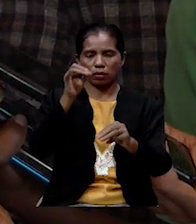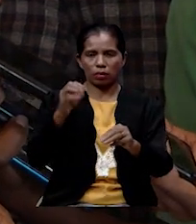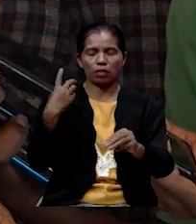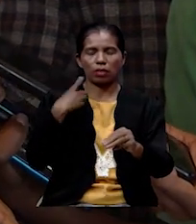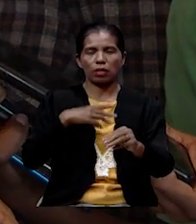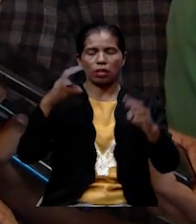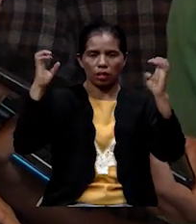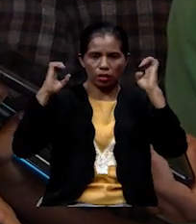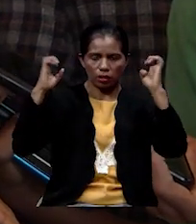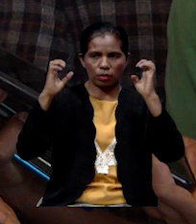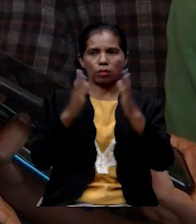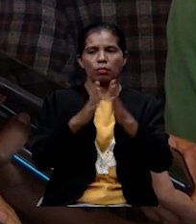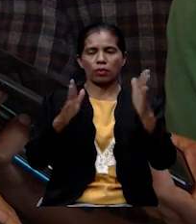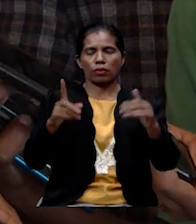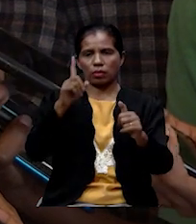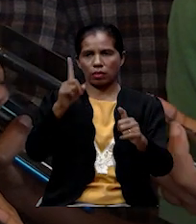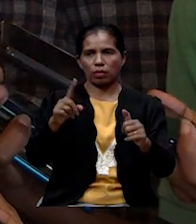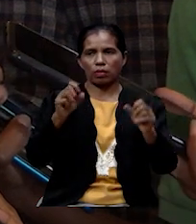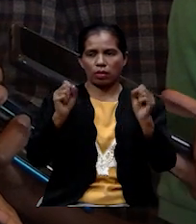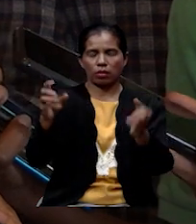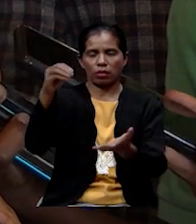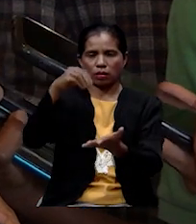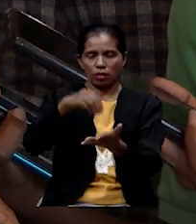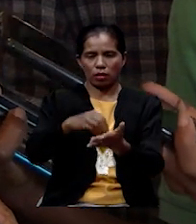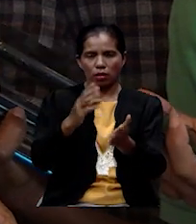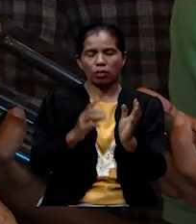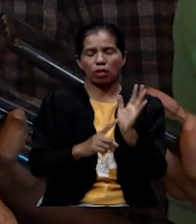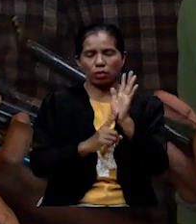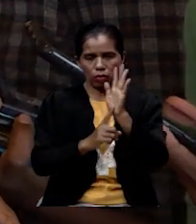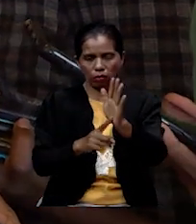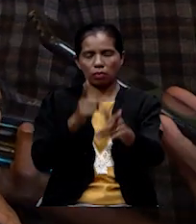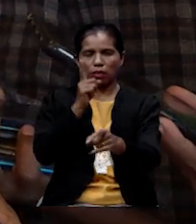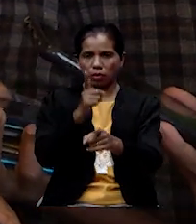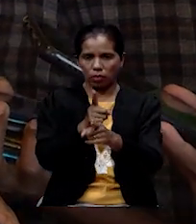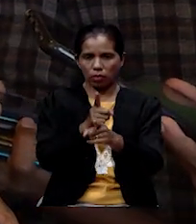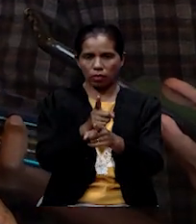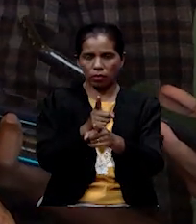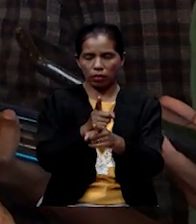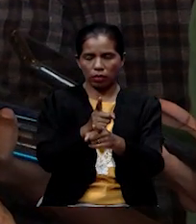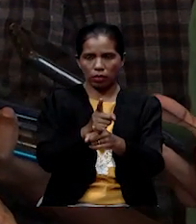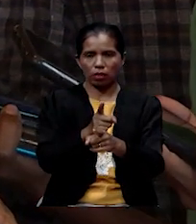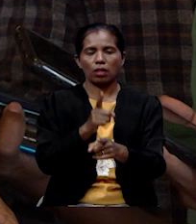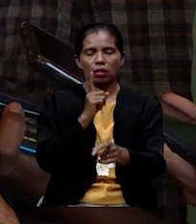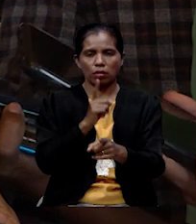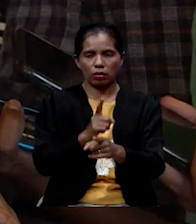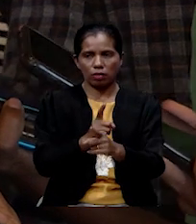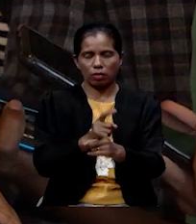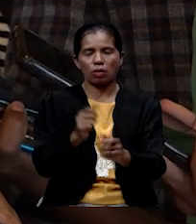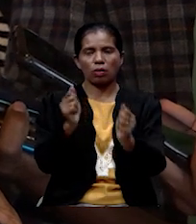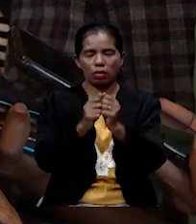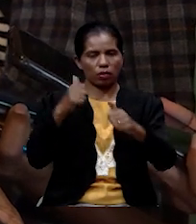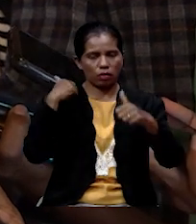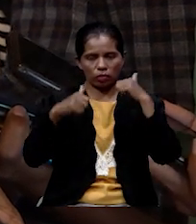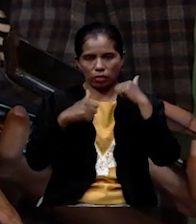bo tida atau bel justific fo justificação de nebe maka relevante ho atividade